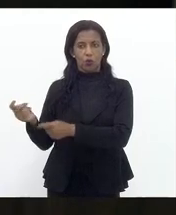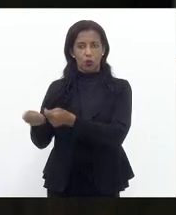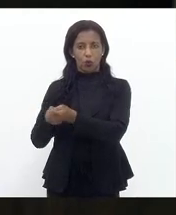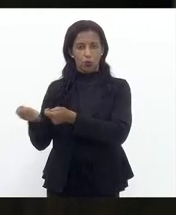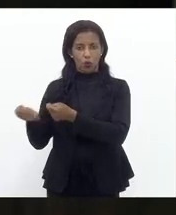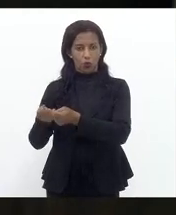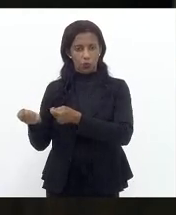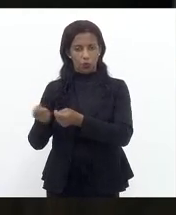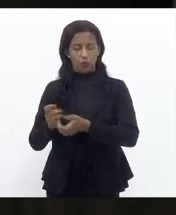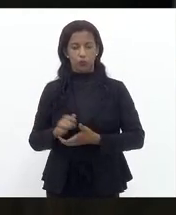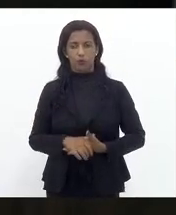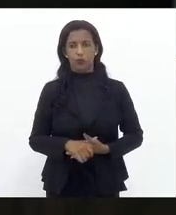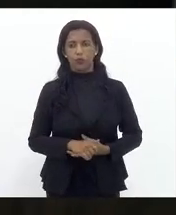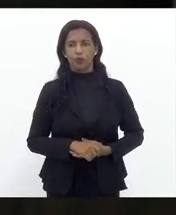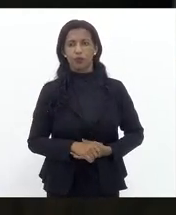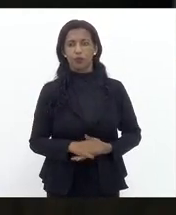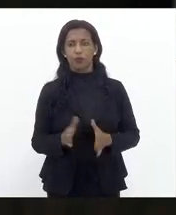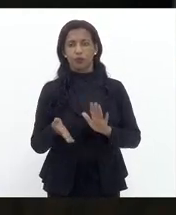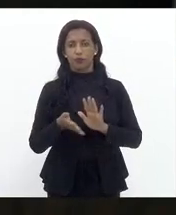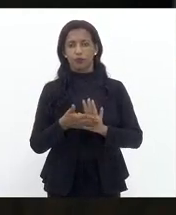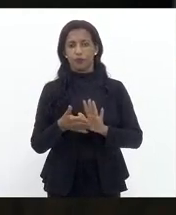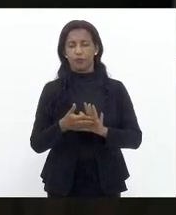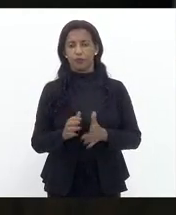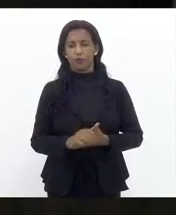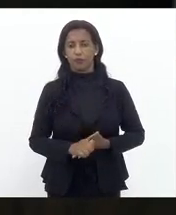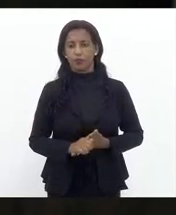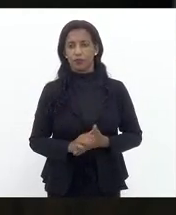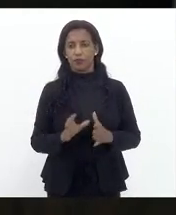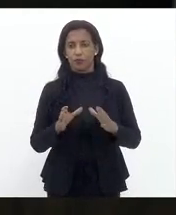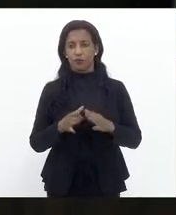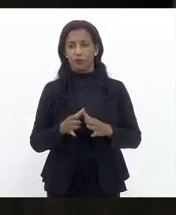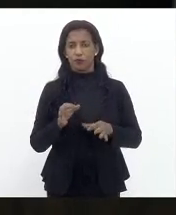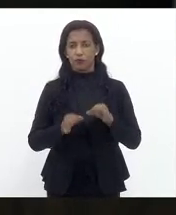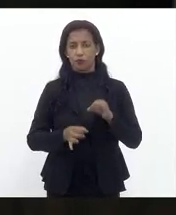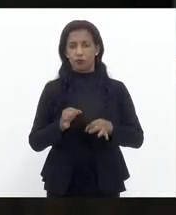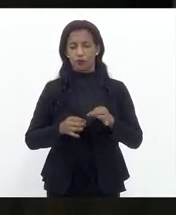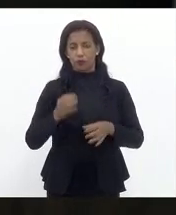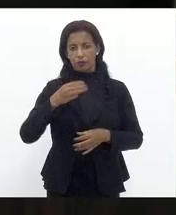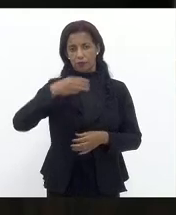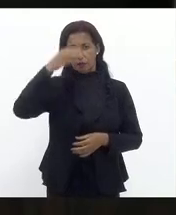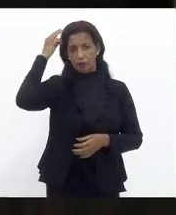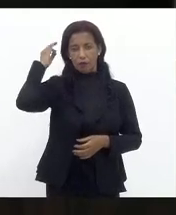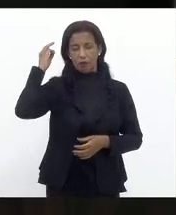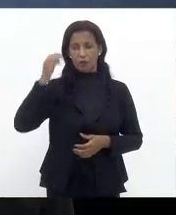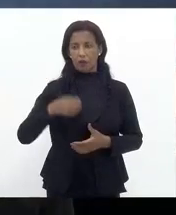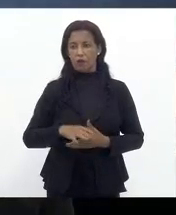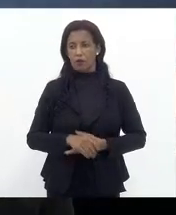Fiscalização Financeira e Controle. Para emitir parecer pela Comissão de Constituição e Justiça, deputado Márcio Pacheco.